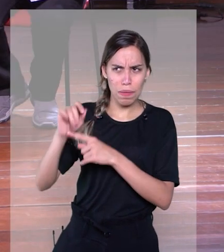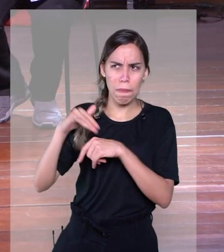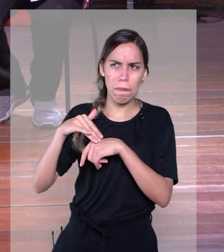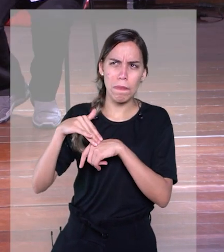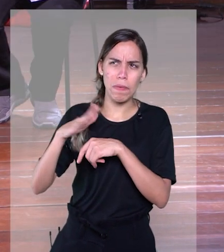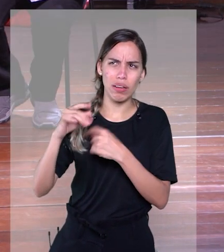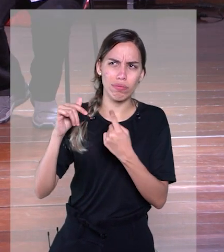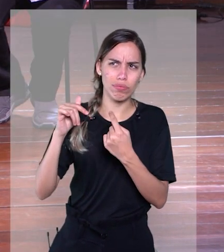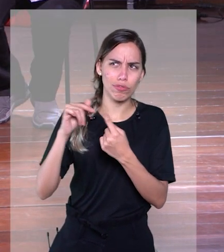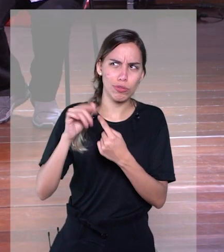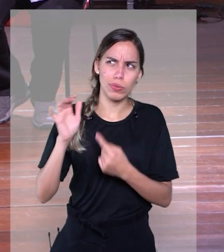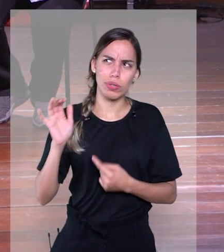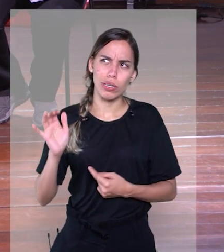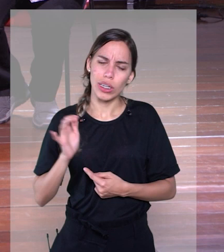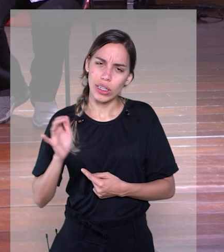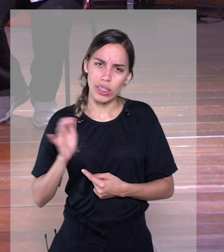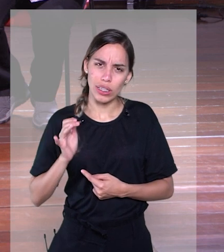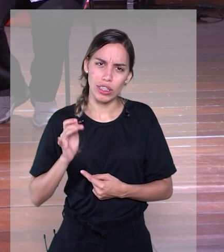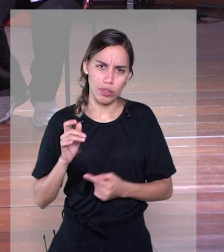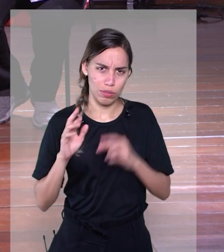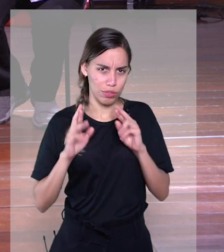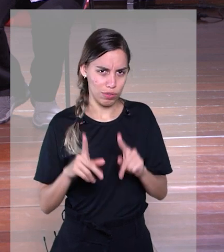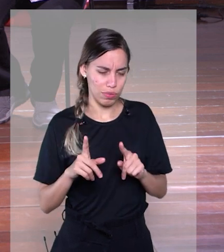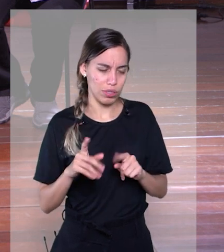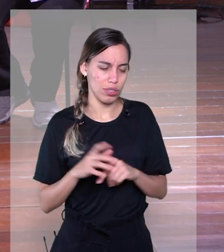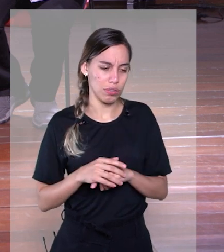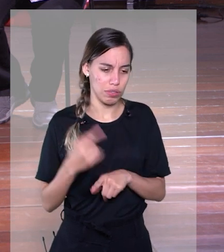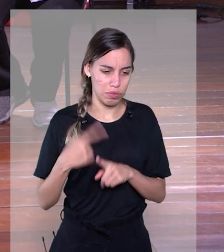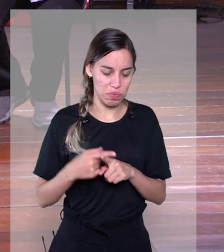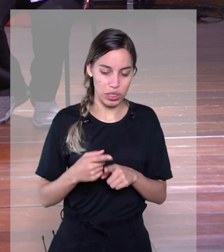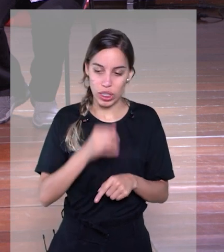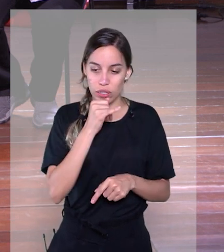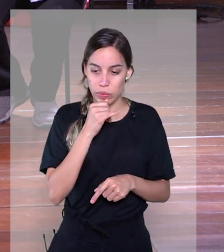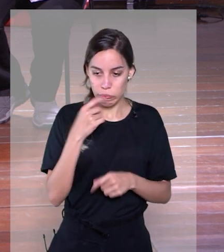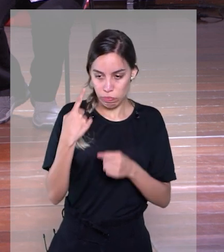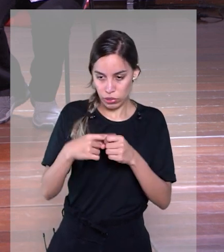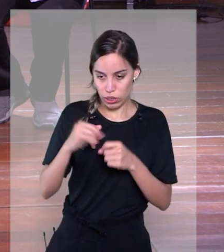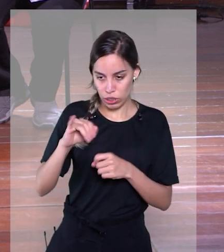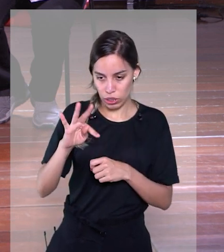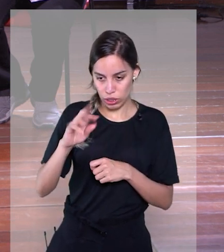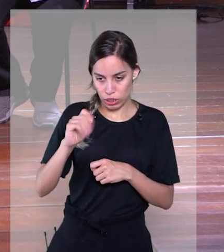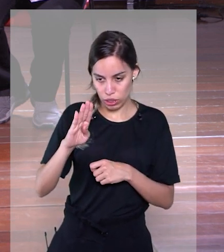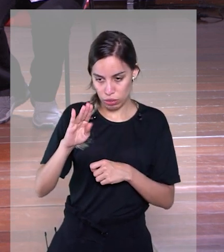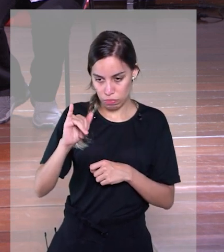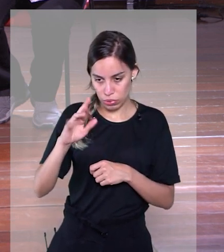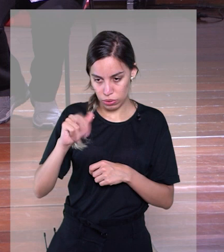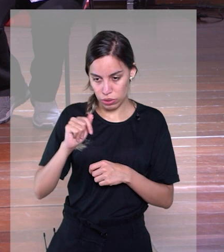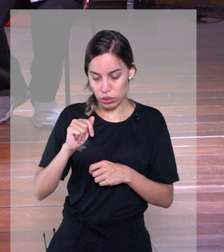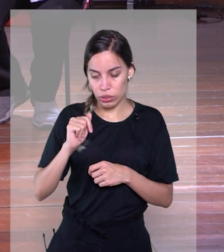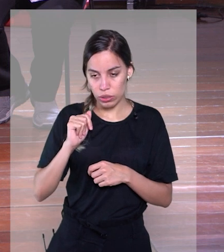e ricos, né? Assim, o que eu digo lá em Itabira, que Itabira vive um dilema, né? Que é o